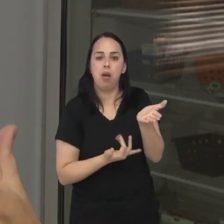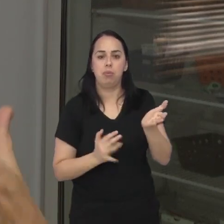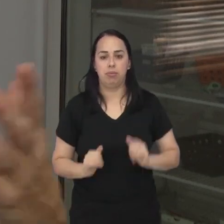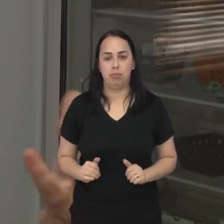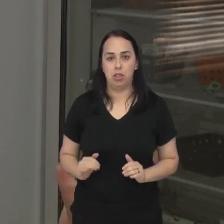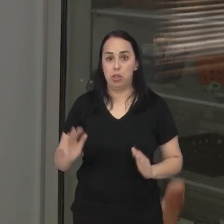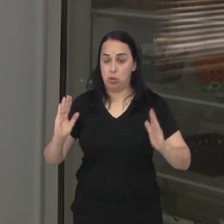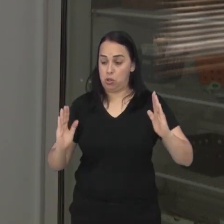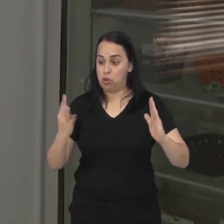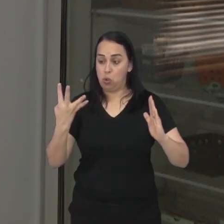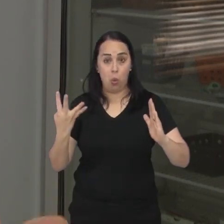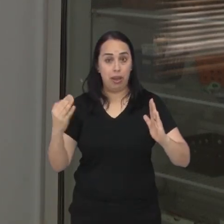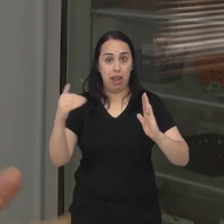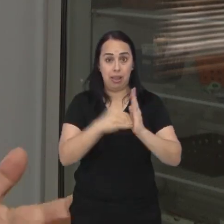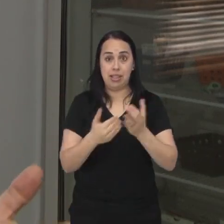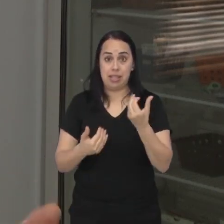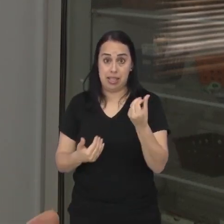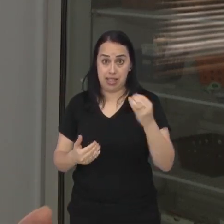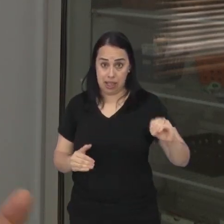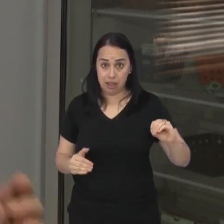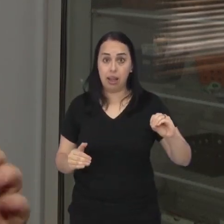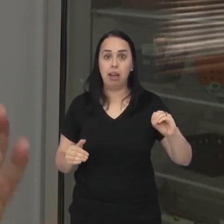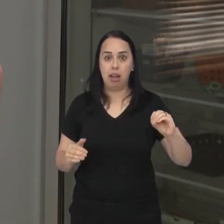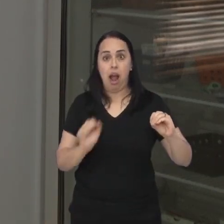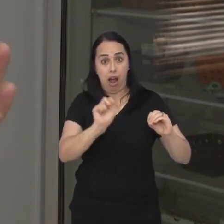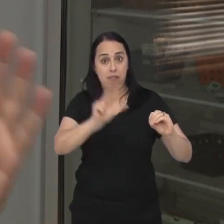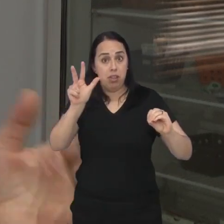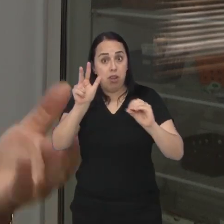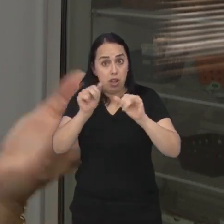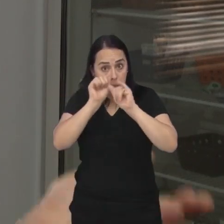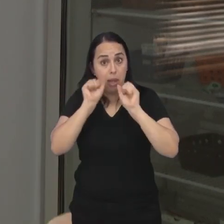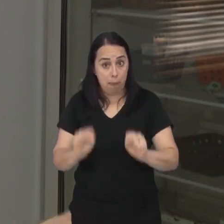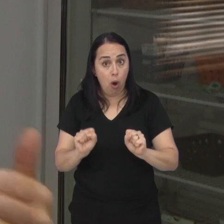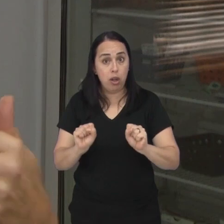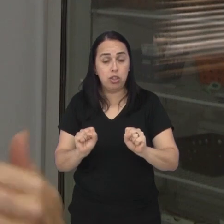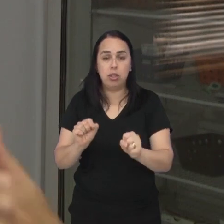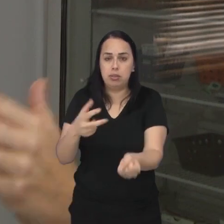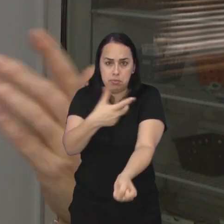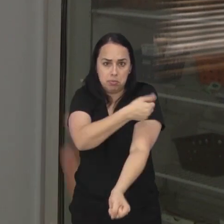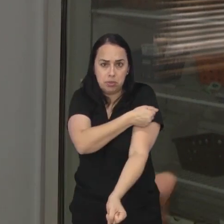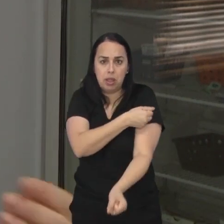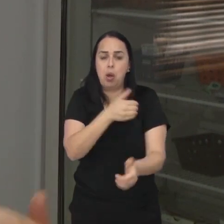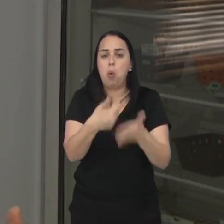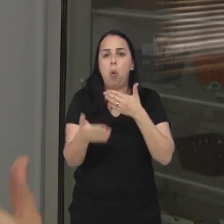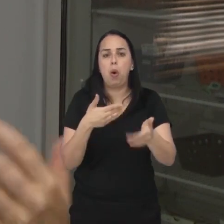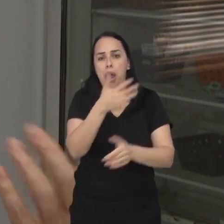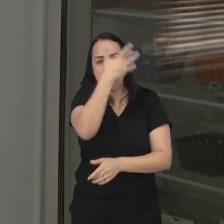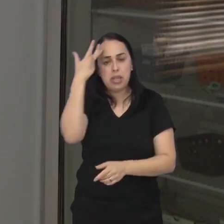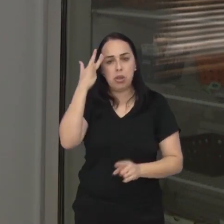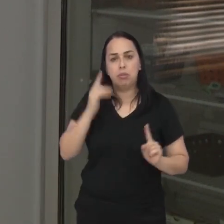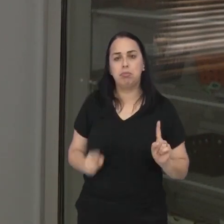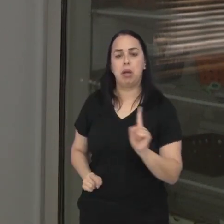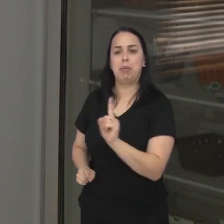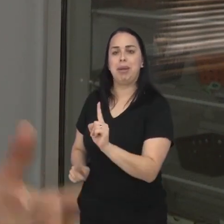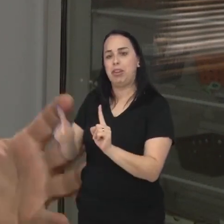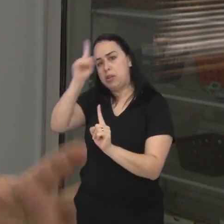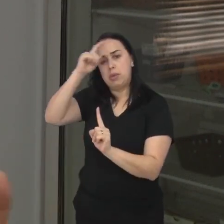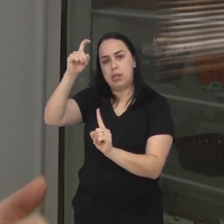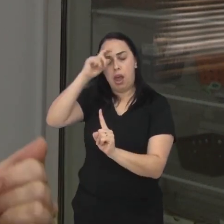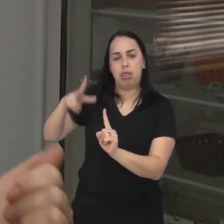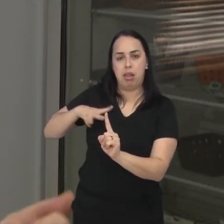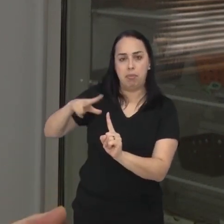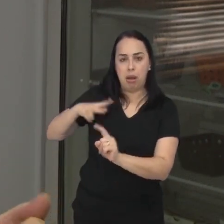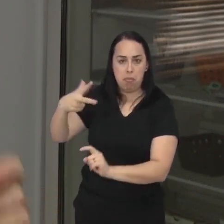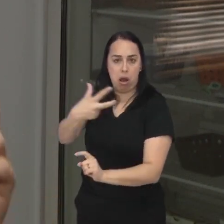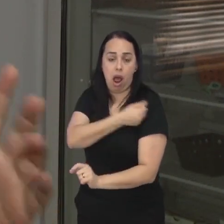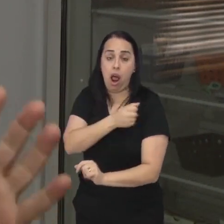anos foi a faixa etária em que essa vacina foi licenciada. Tendo isso em mente, qualquer pessoa pode procurar o serviço privado para